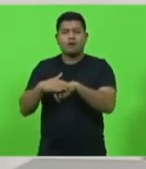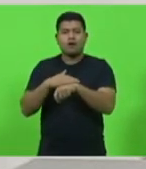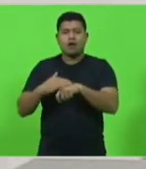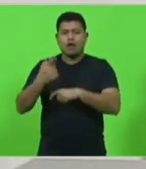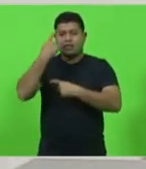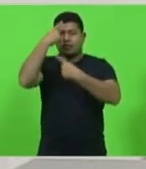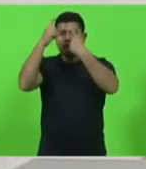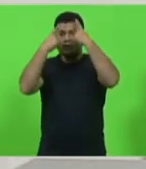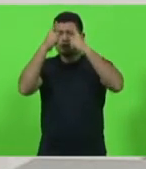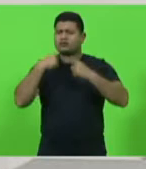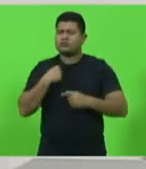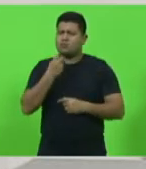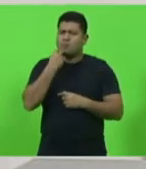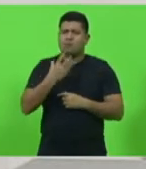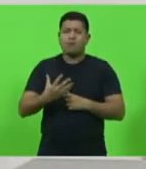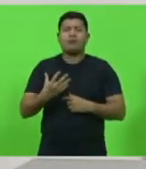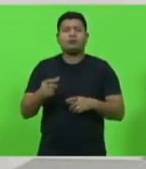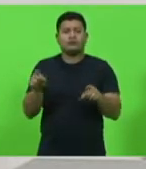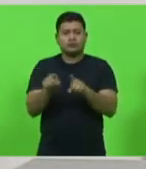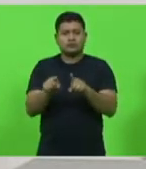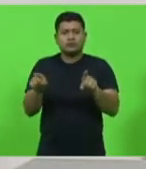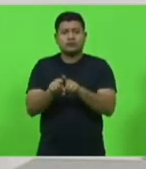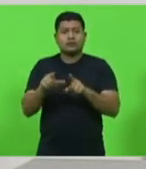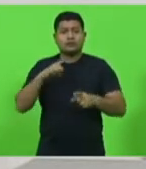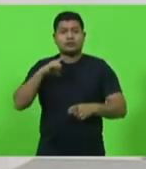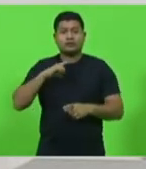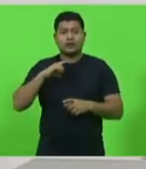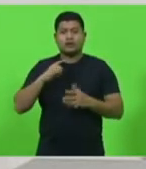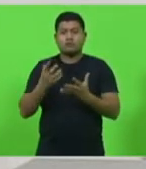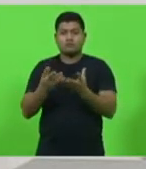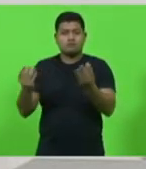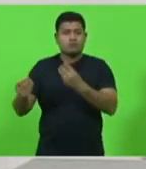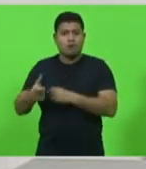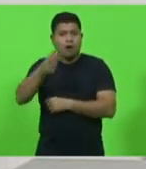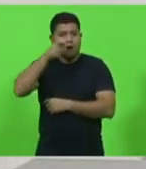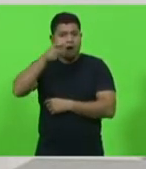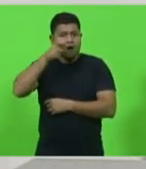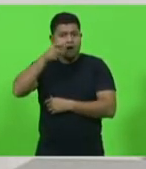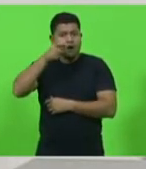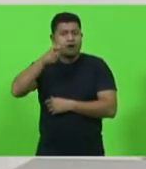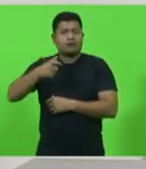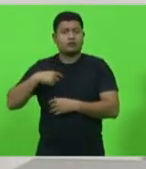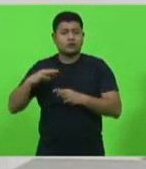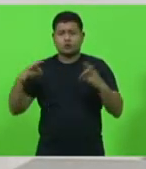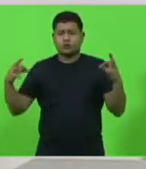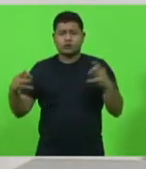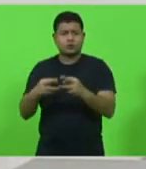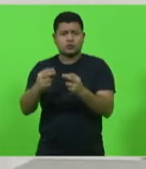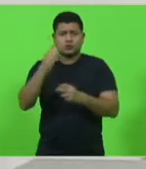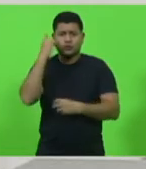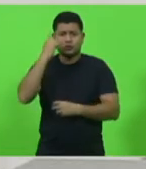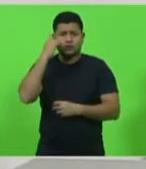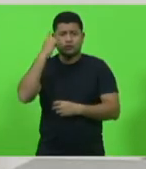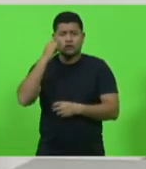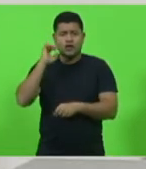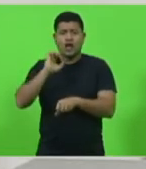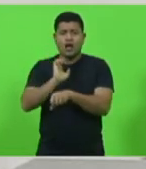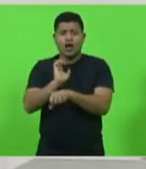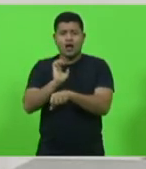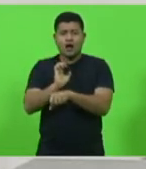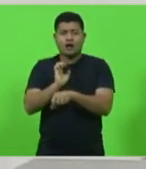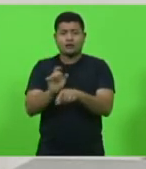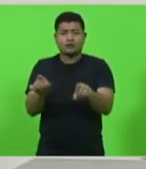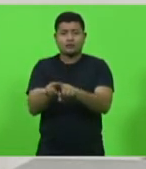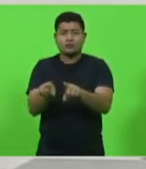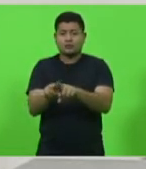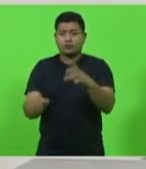também, né? Que está tendo uma audiência muito grande, né? Com todas as deputadas estaduais, além da criação